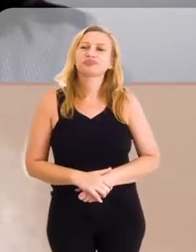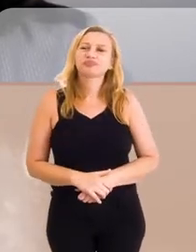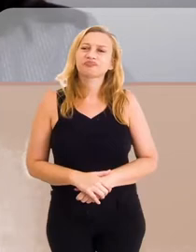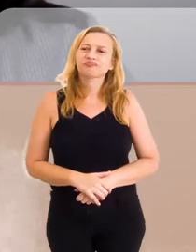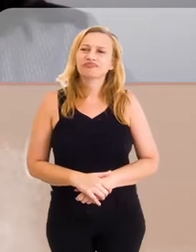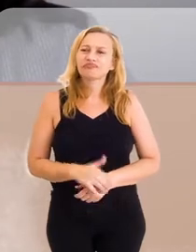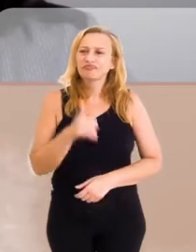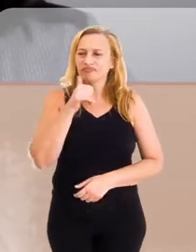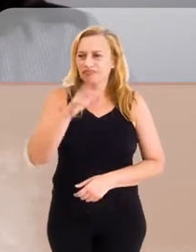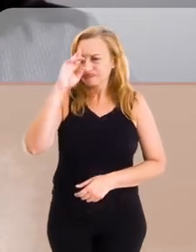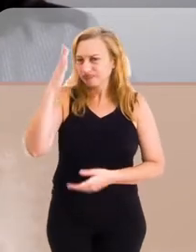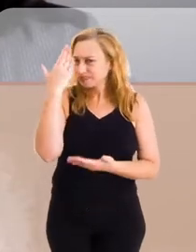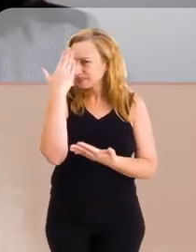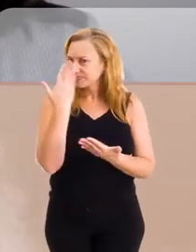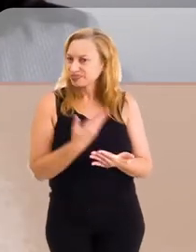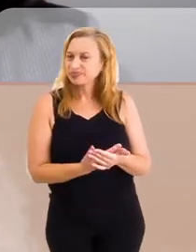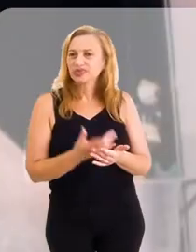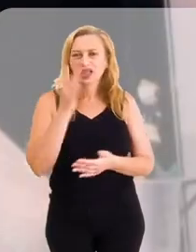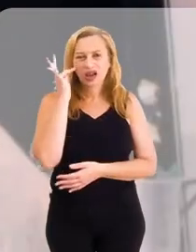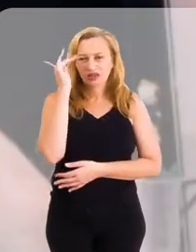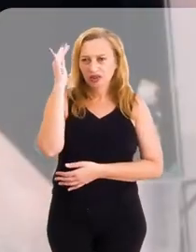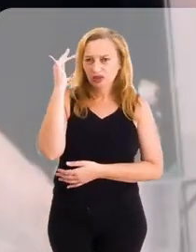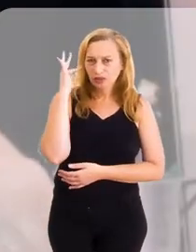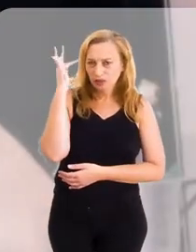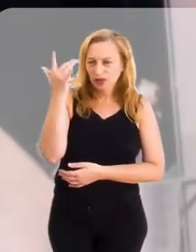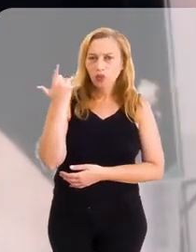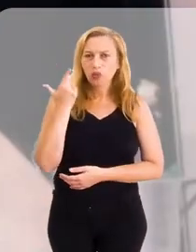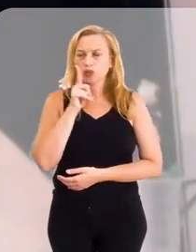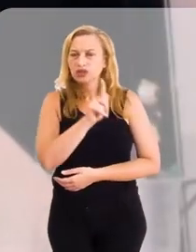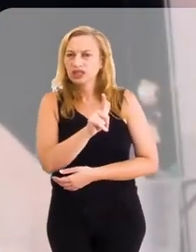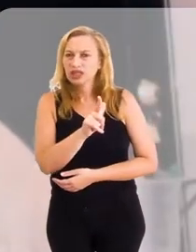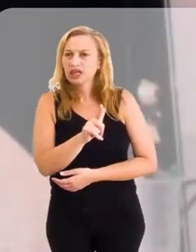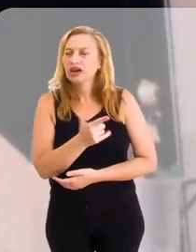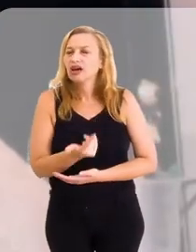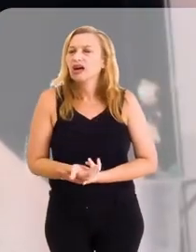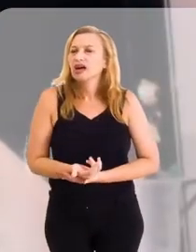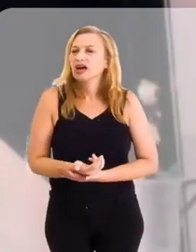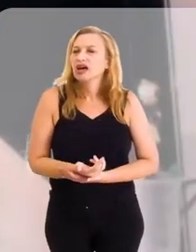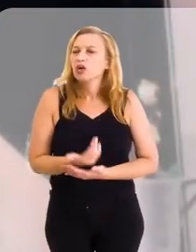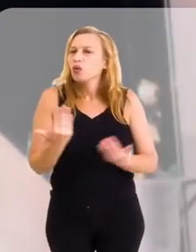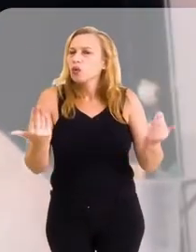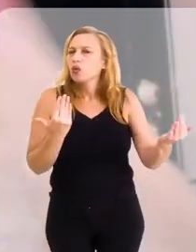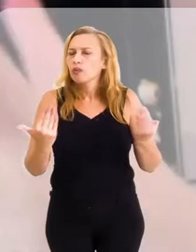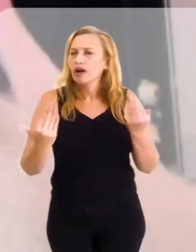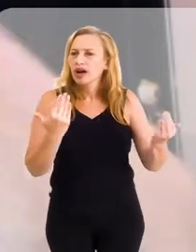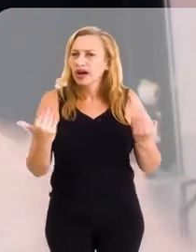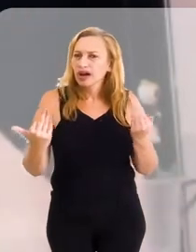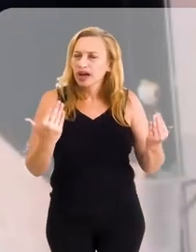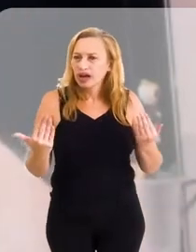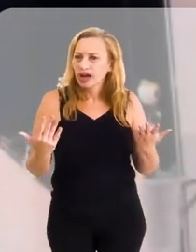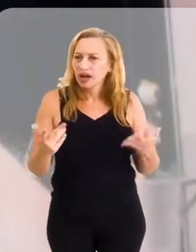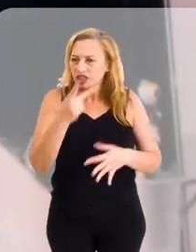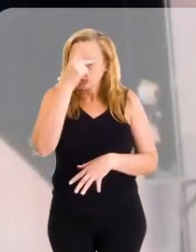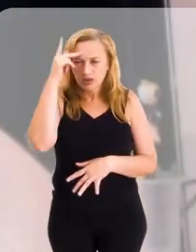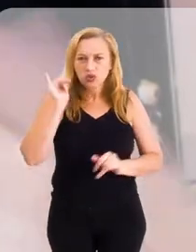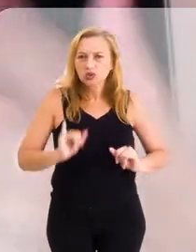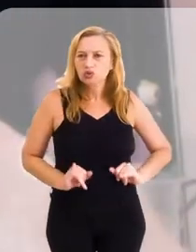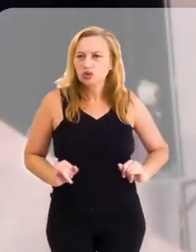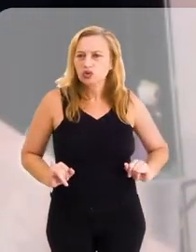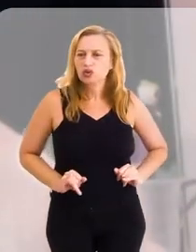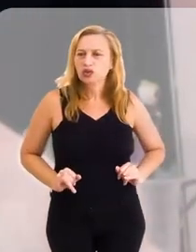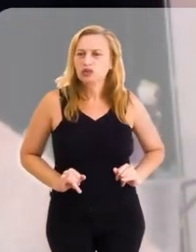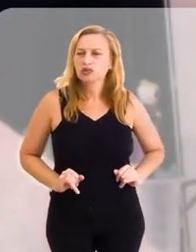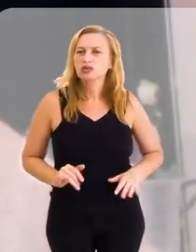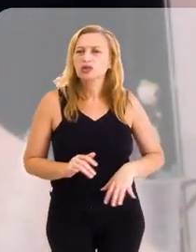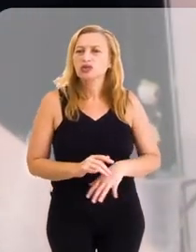é a senhora acredita que a filosofia consegue é amparar ajudar as pessoas